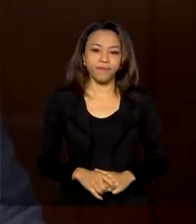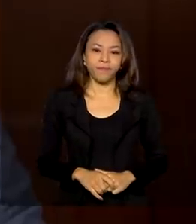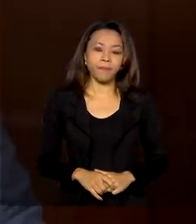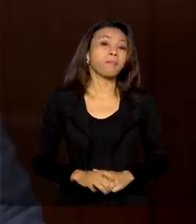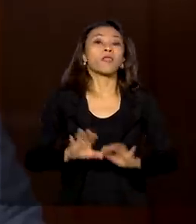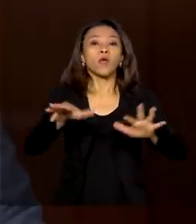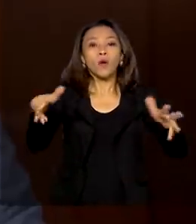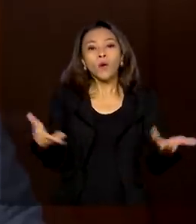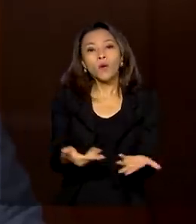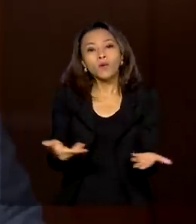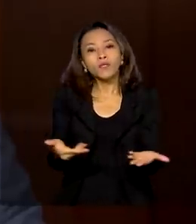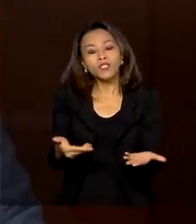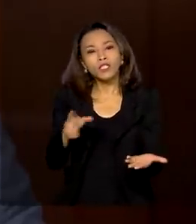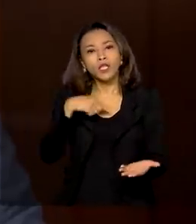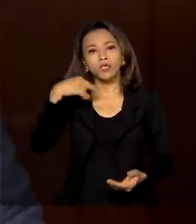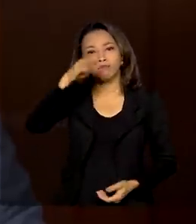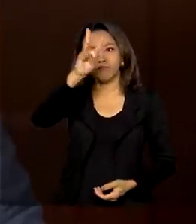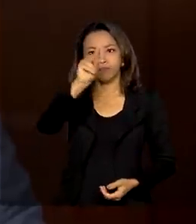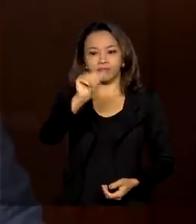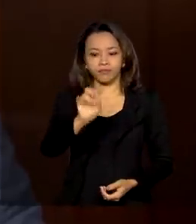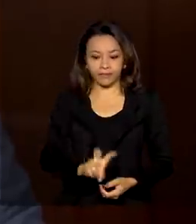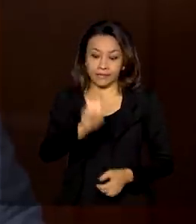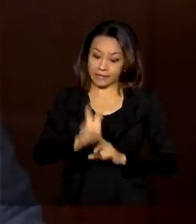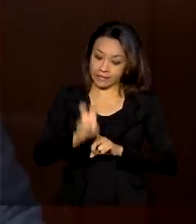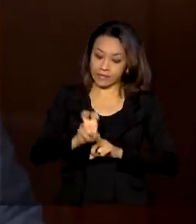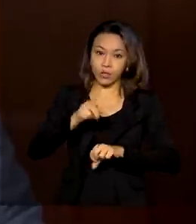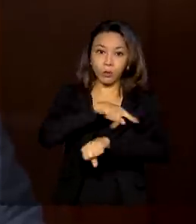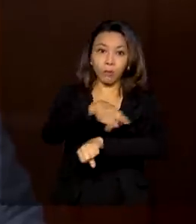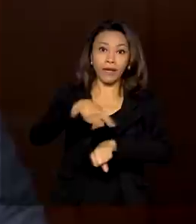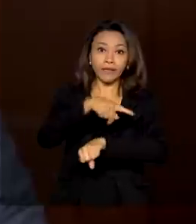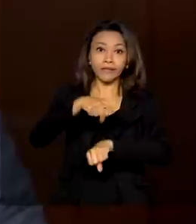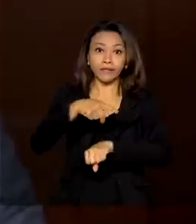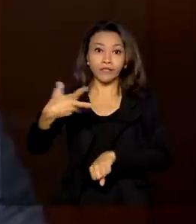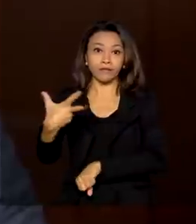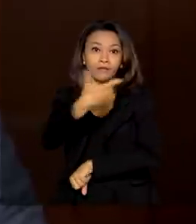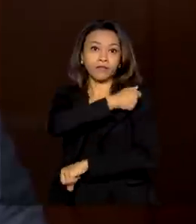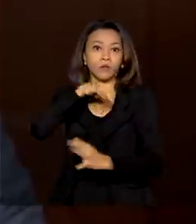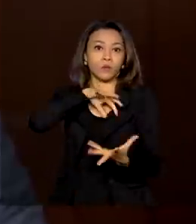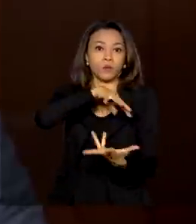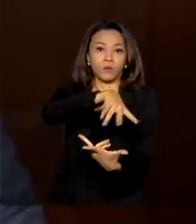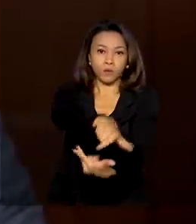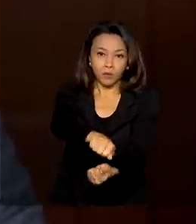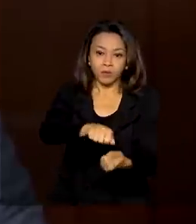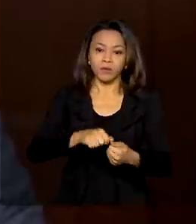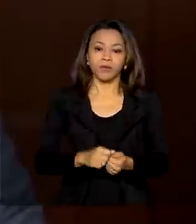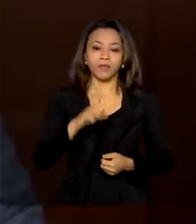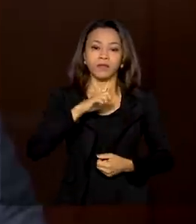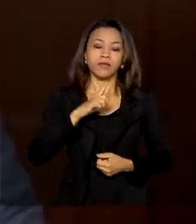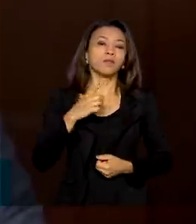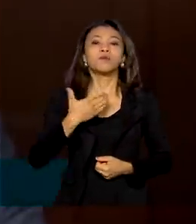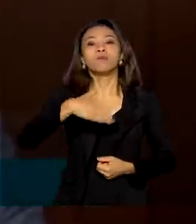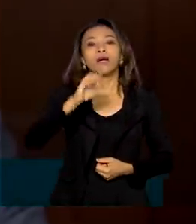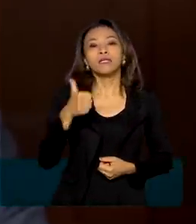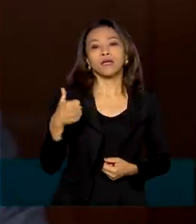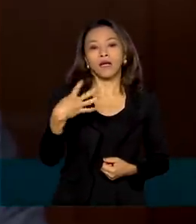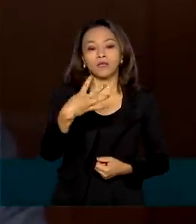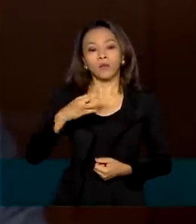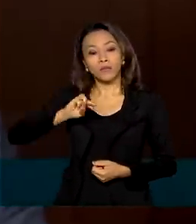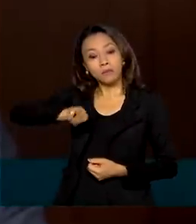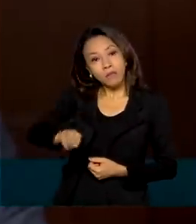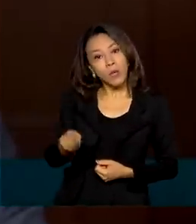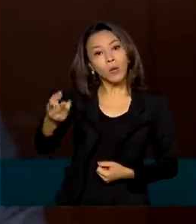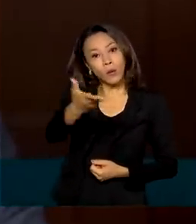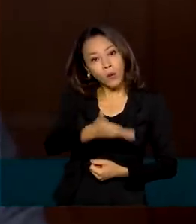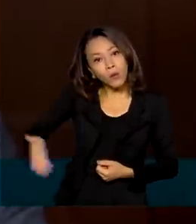Hoje, somos o quinto país que mais vacinou no mundo. Temos mais de 14 milhões de vacinados e